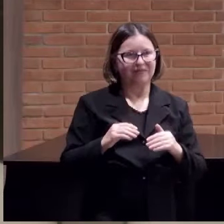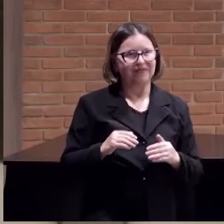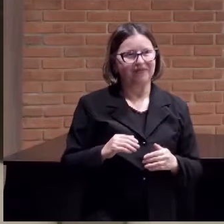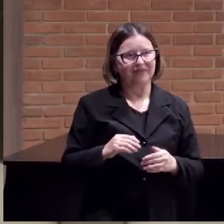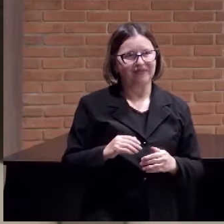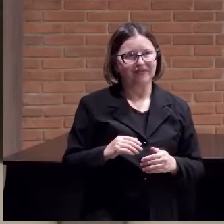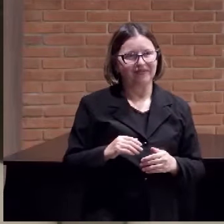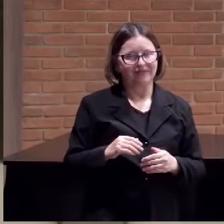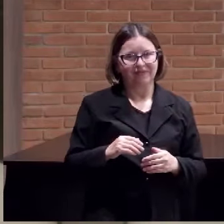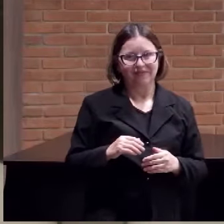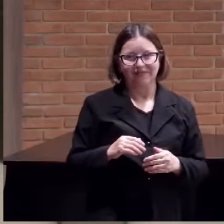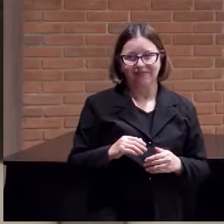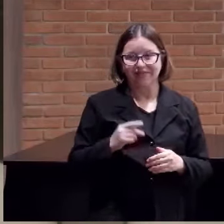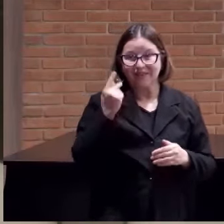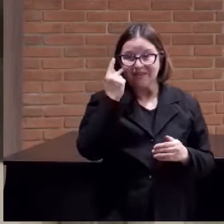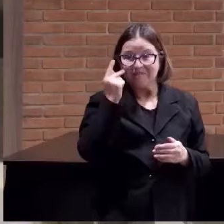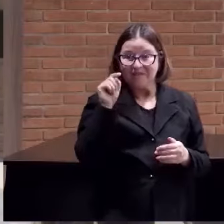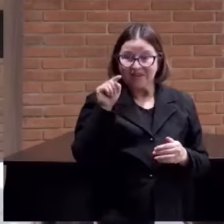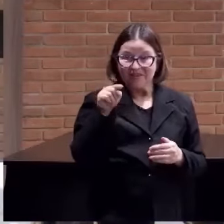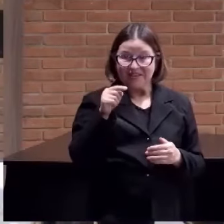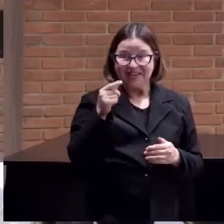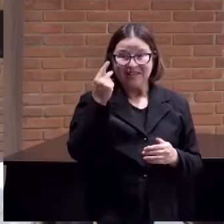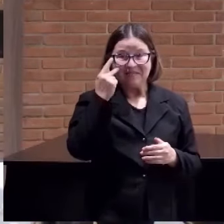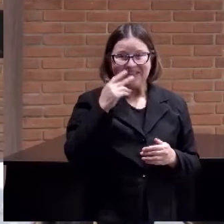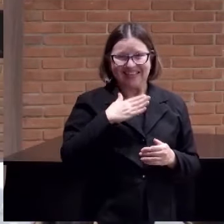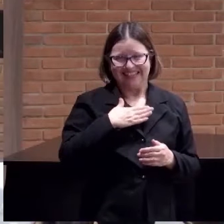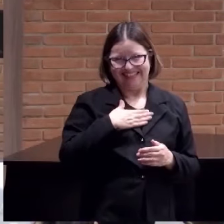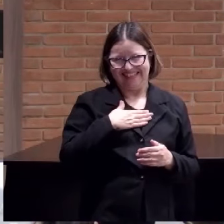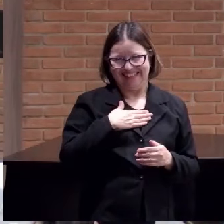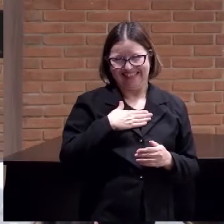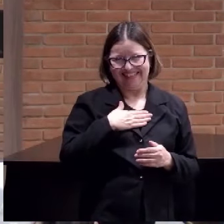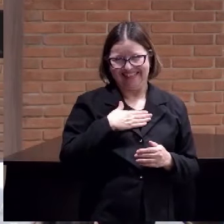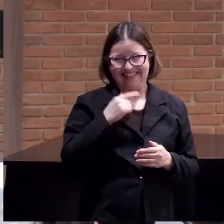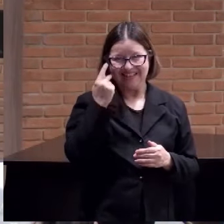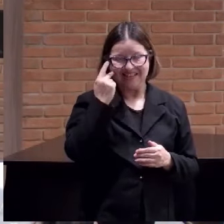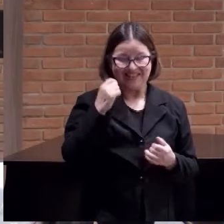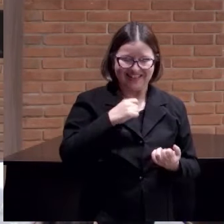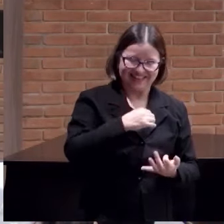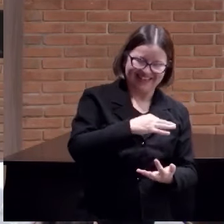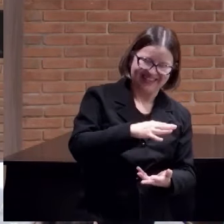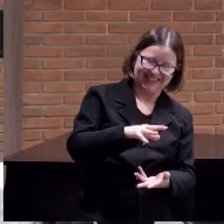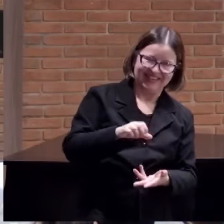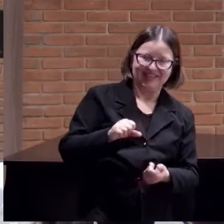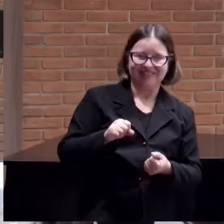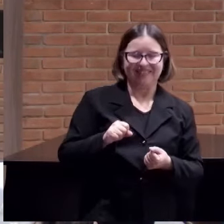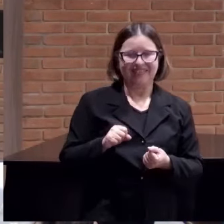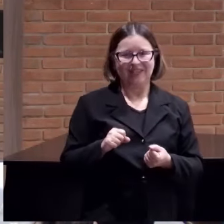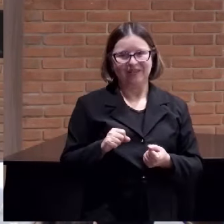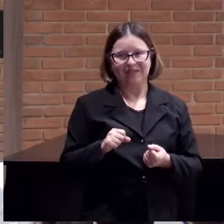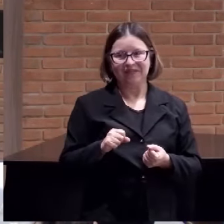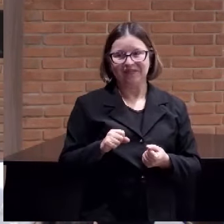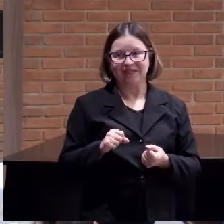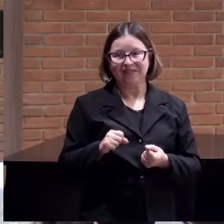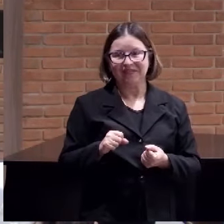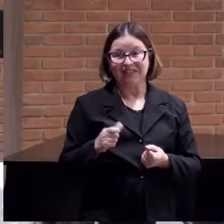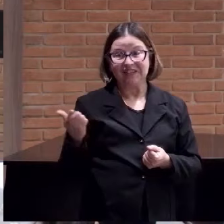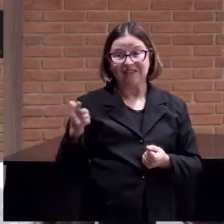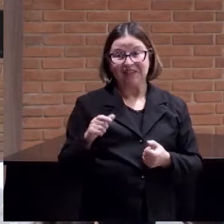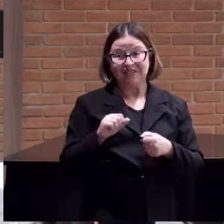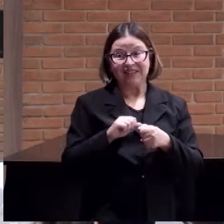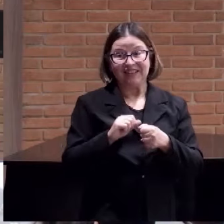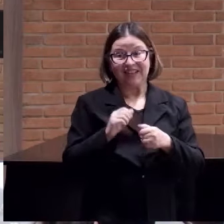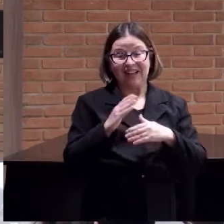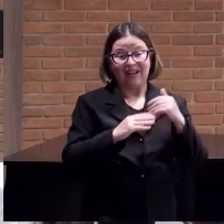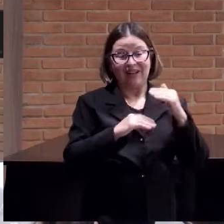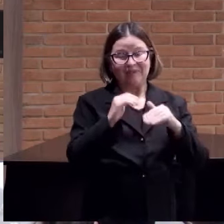que afeta você e a mim, que afeta o mundo. Ele veio fazer uma obra